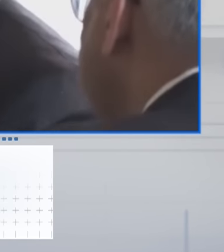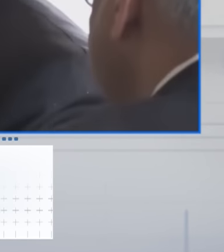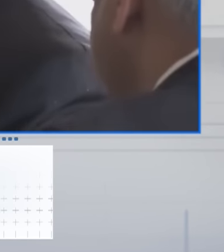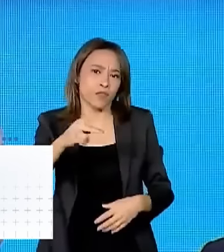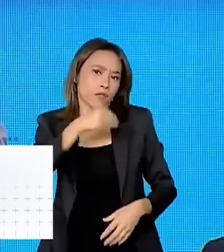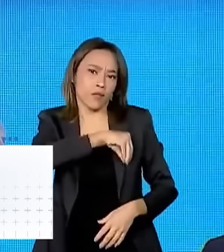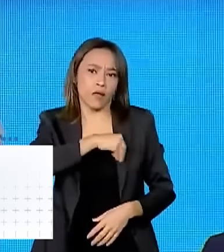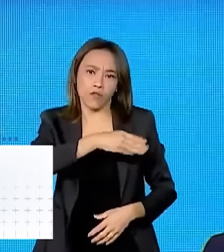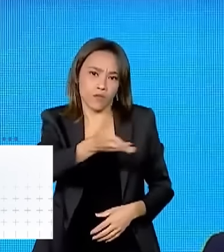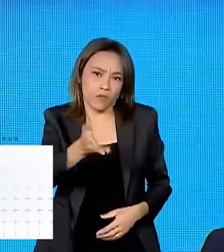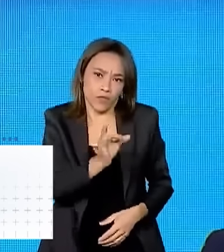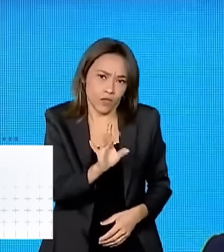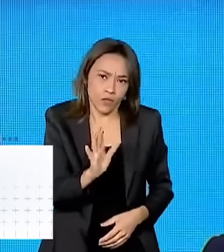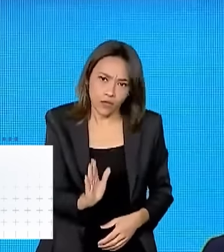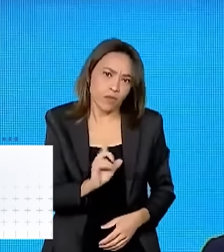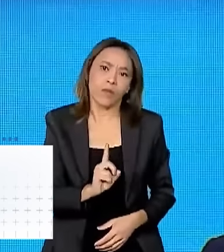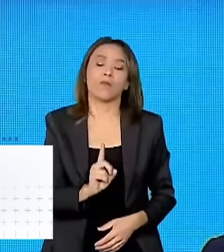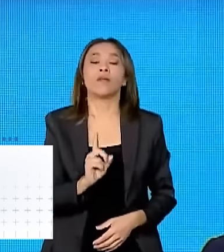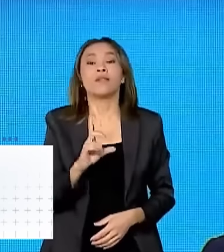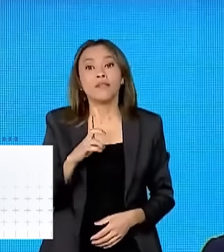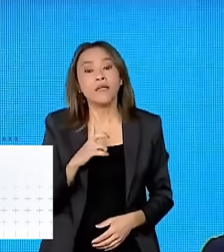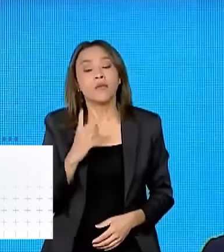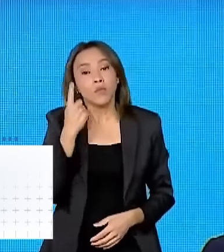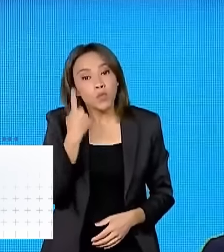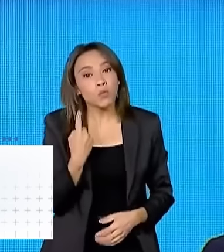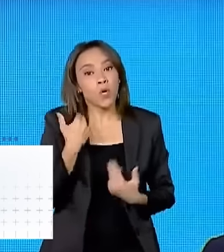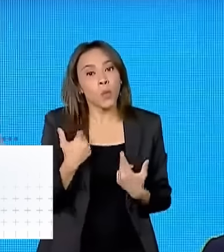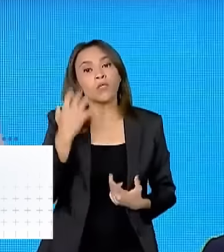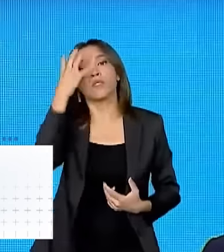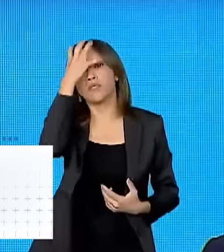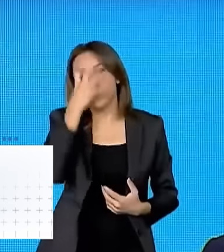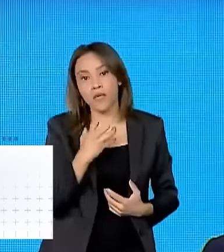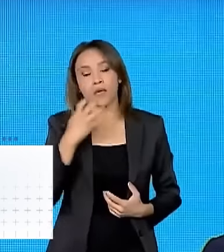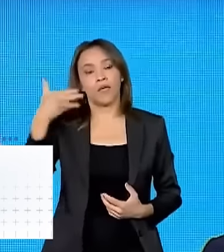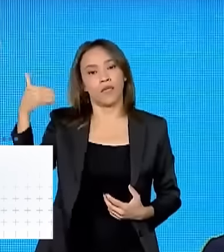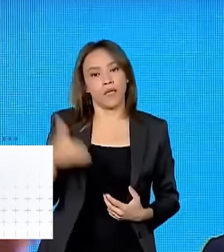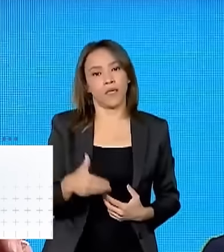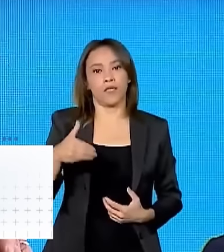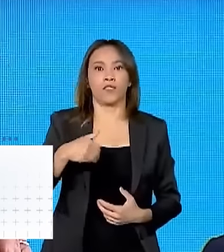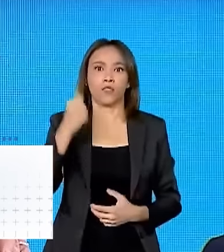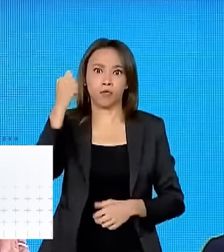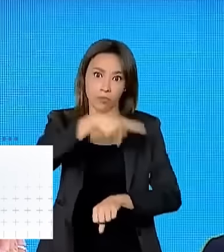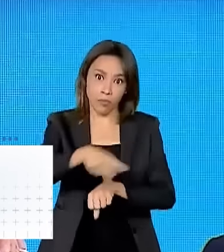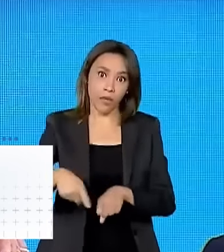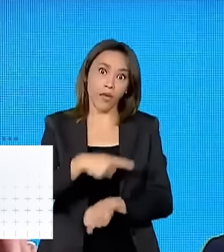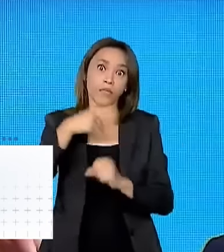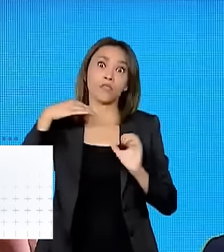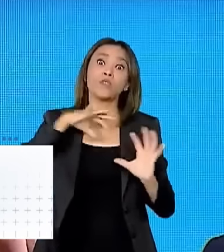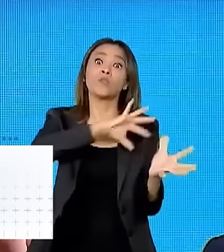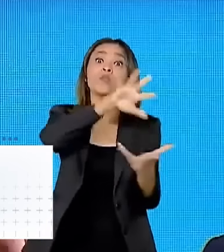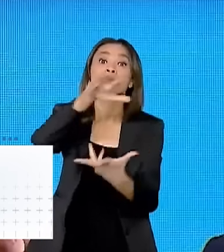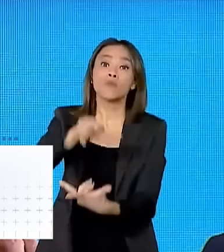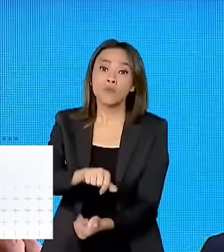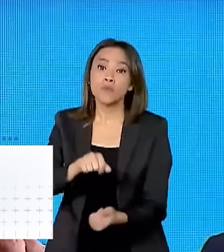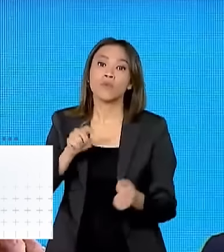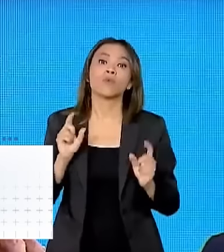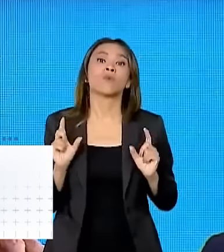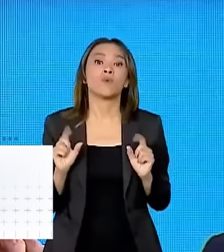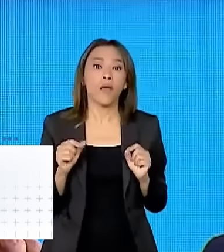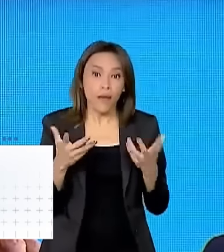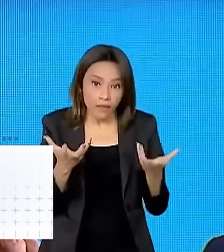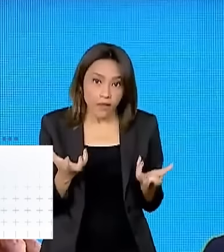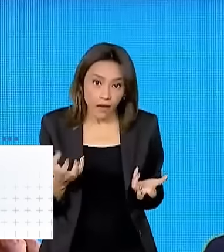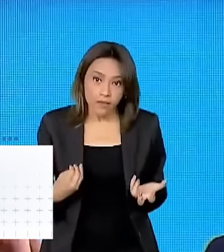Lula. Nós temos uma coisa muito séria neste país e no mundo, que é se a gente